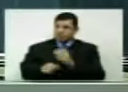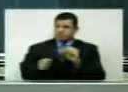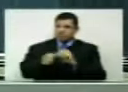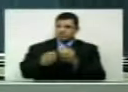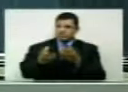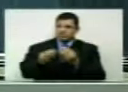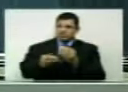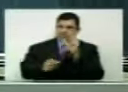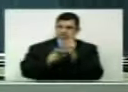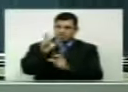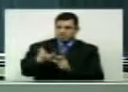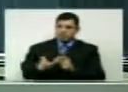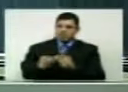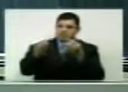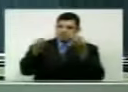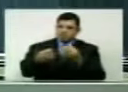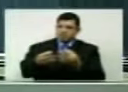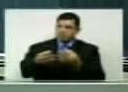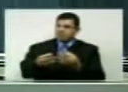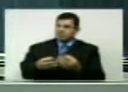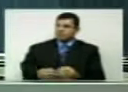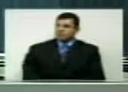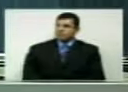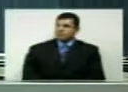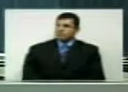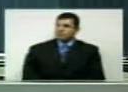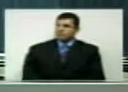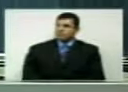atua muito de forma suplementar